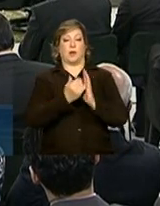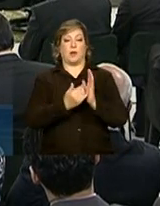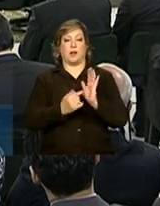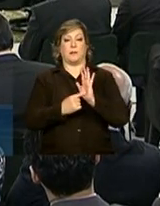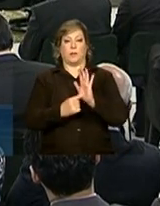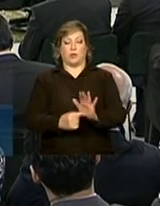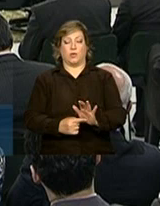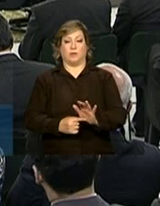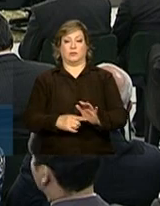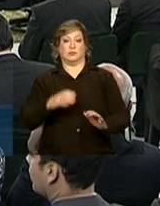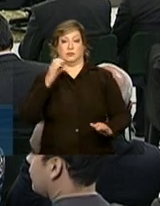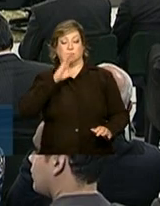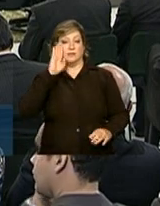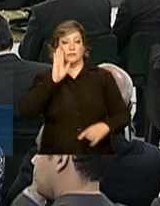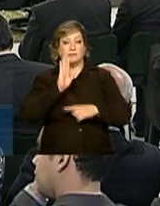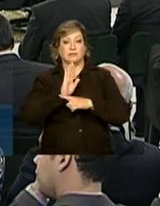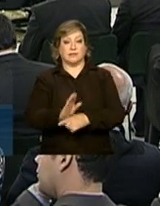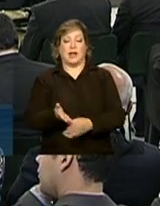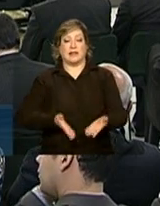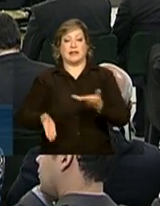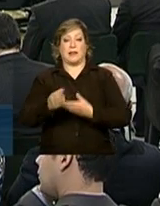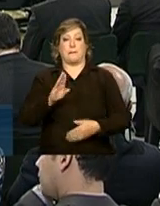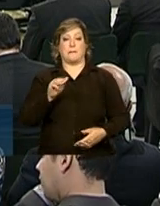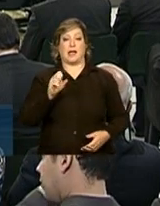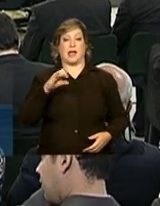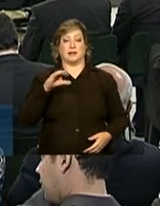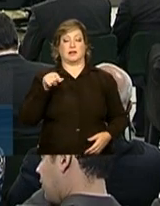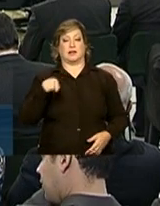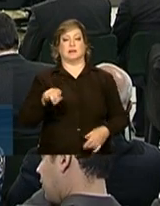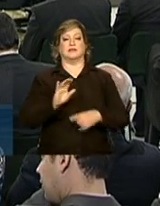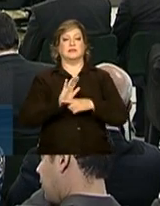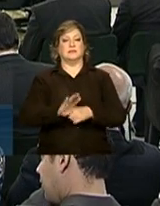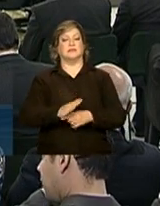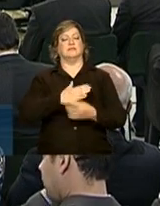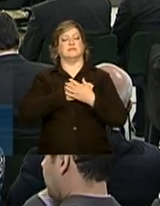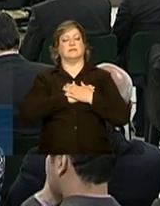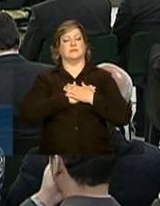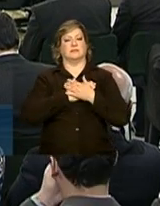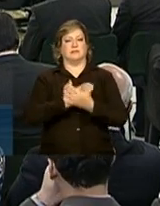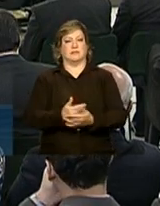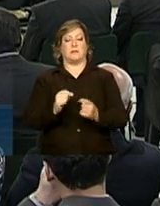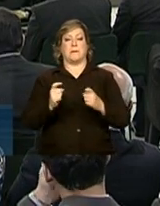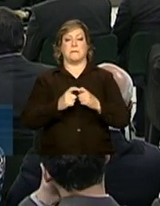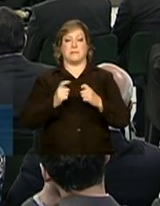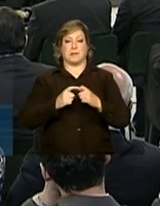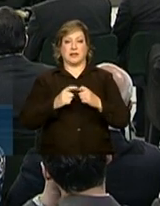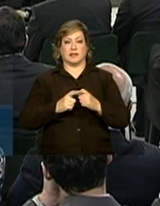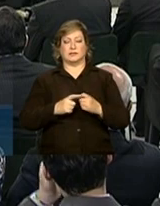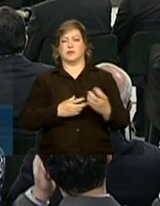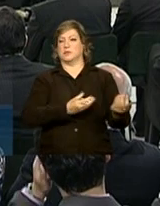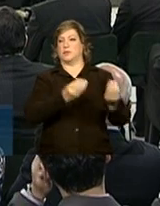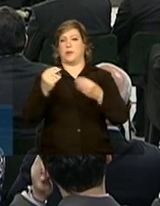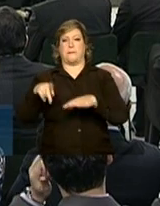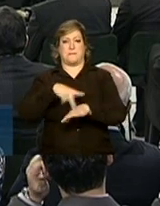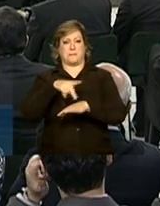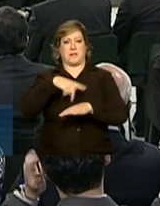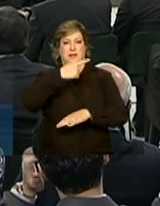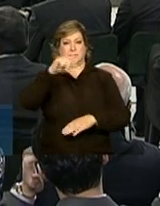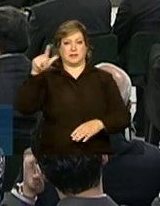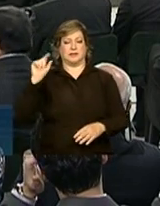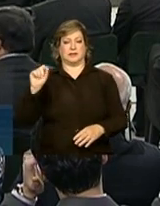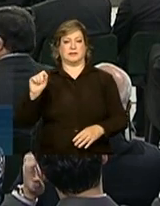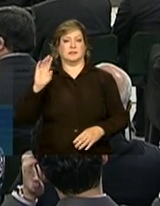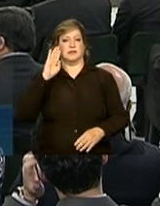imediata da atenção básica, com essa colaboração solidária de médicos de muitos países,